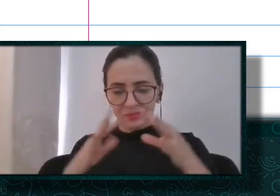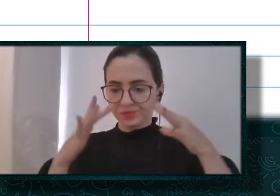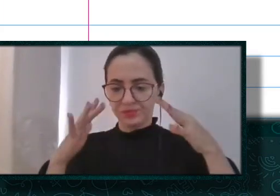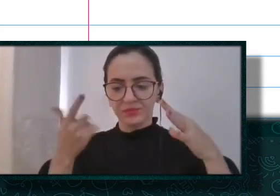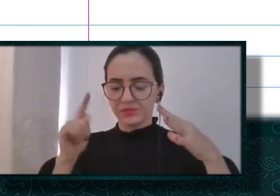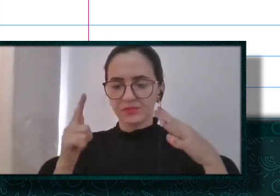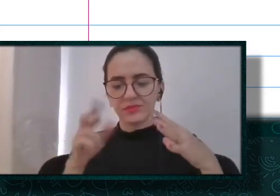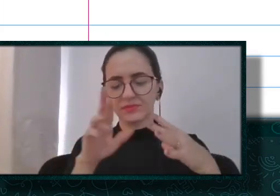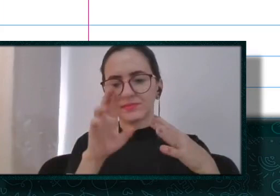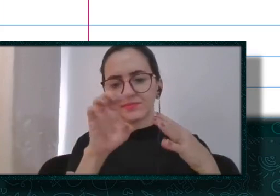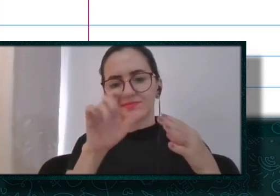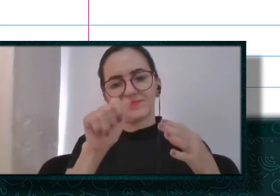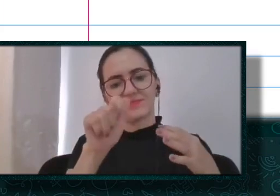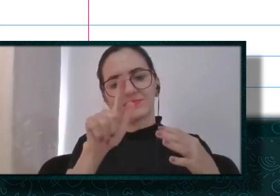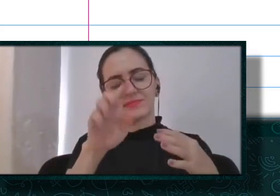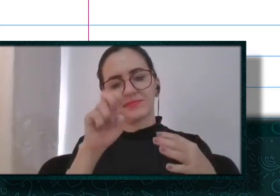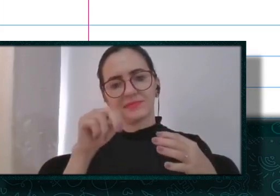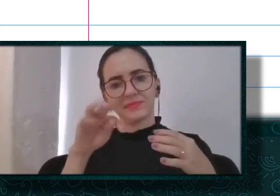Certo?